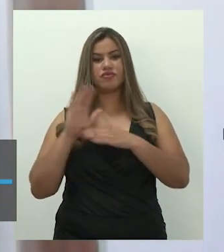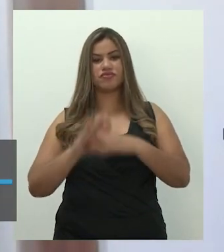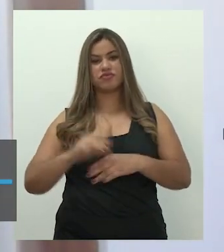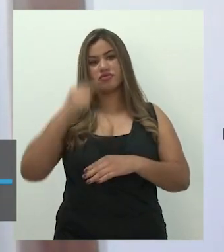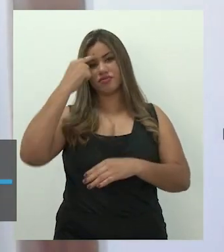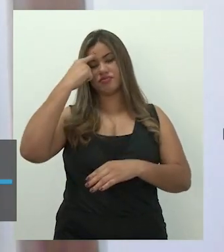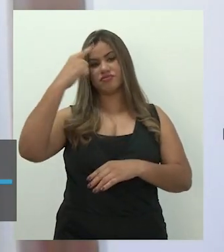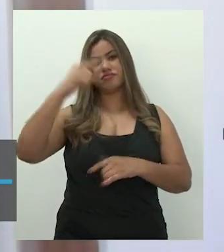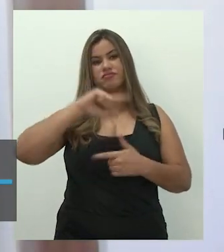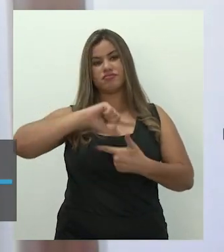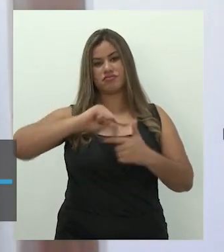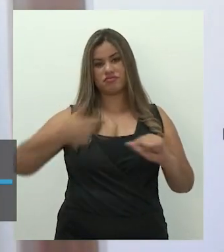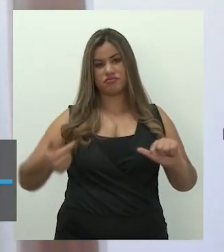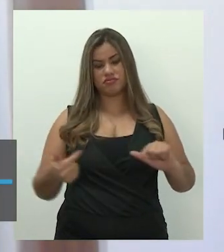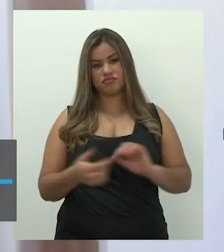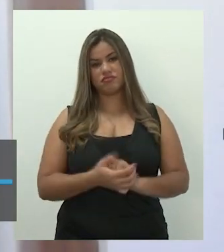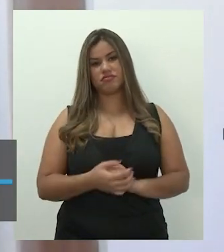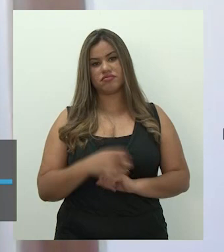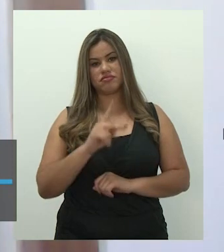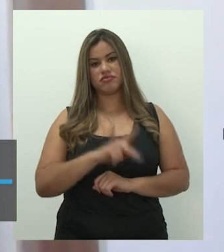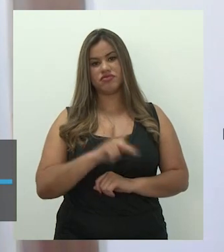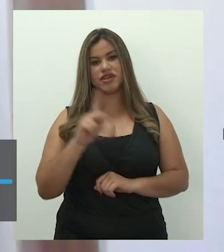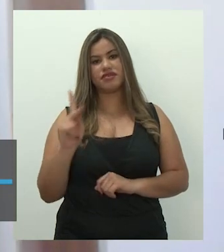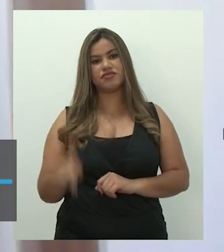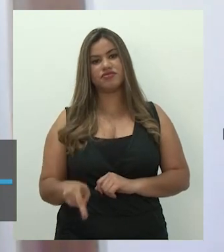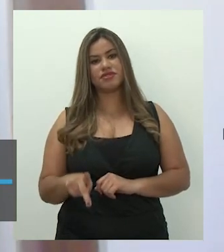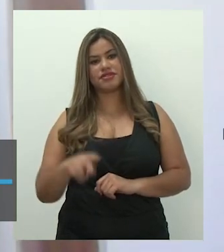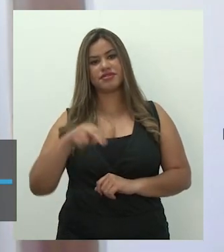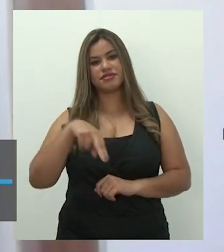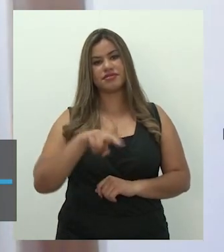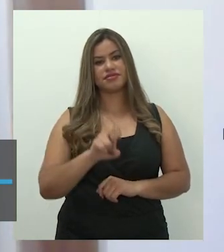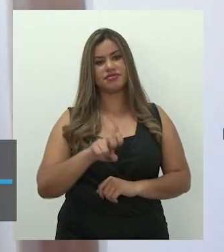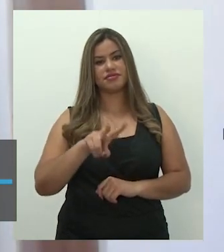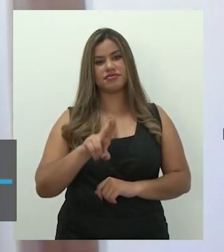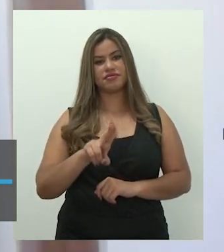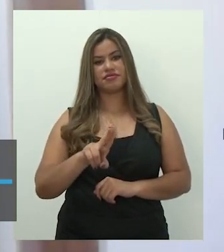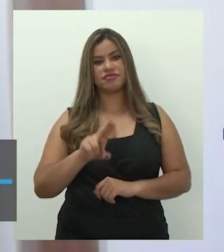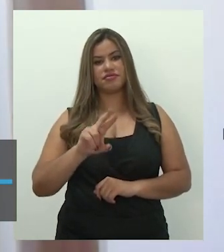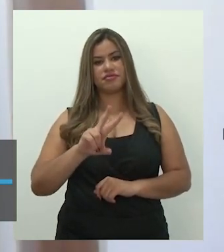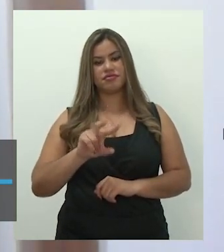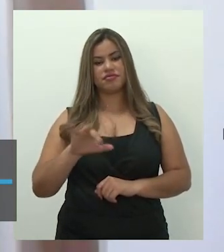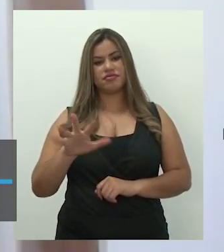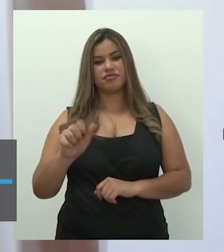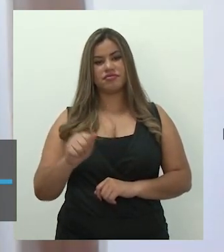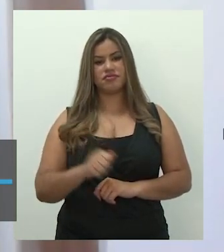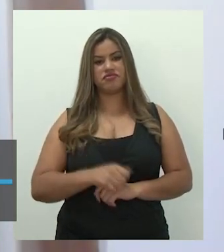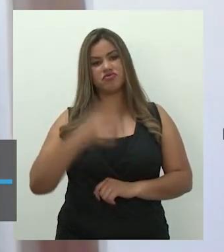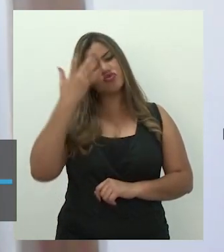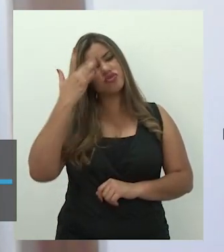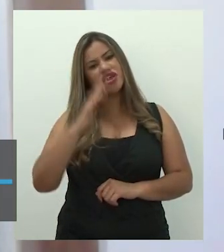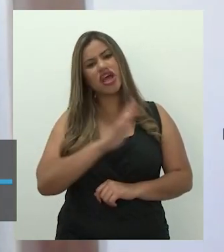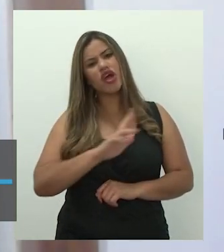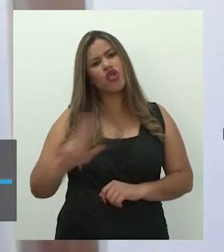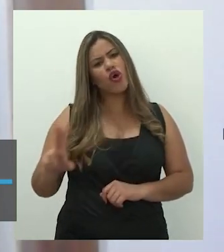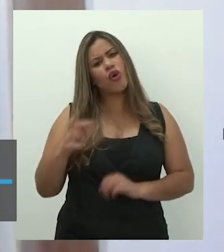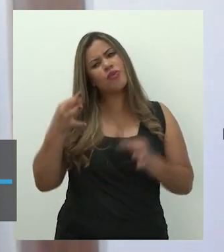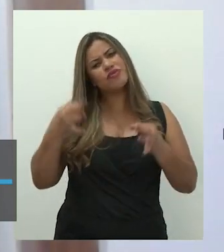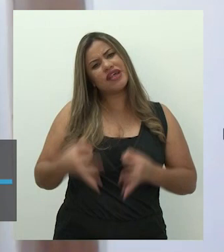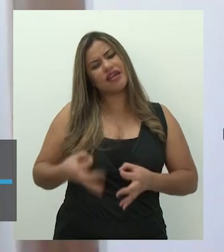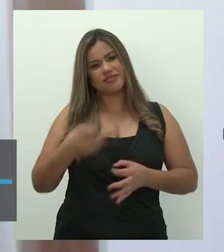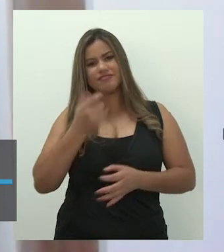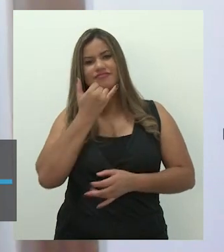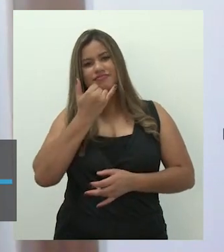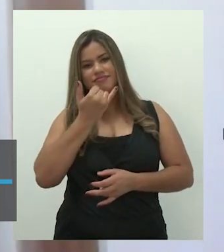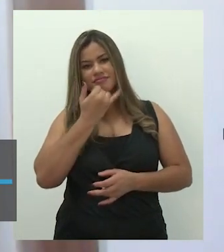pensamento algébrico. A professora Nélvia, desculpa se eu falei errado seu nome, eu não sei se é Nélvia ou Nélvia, fala